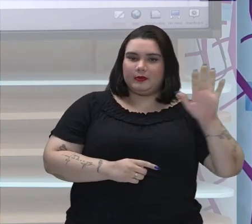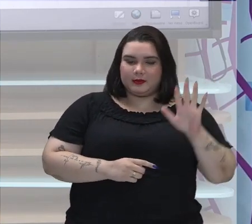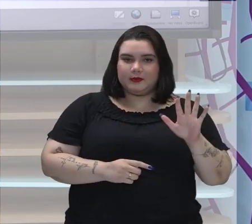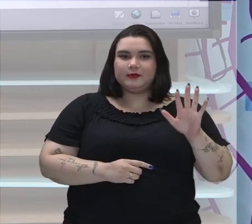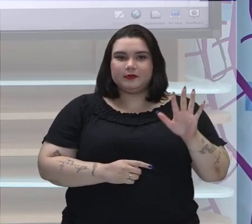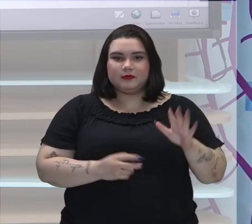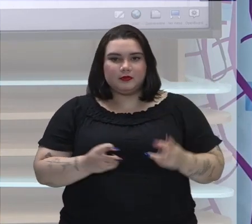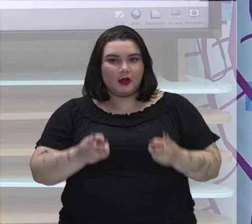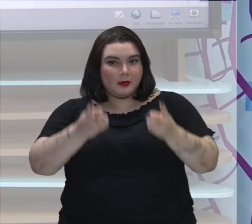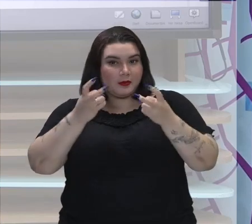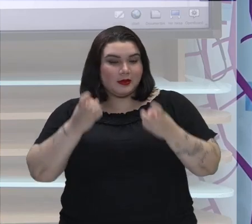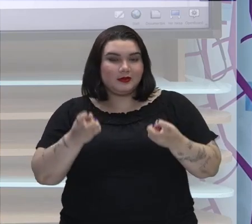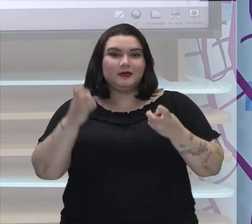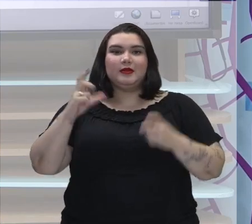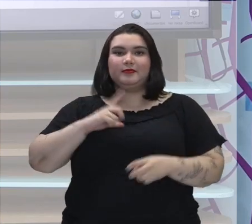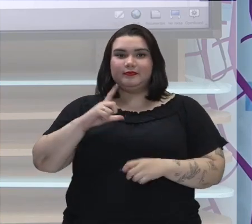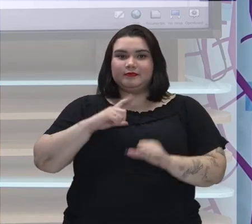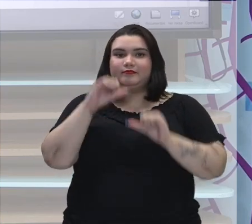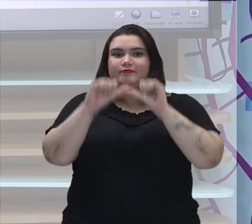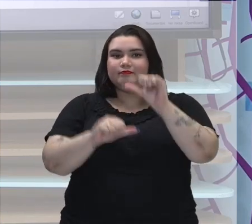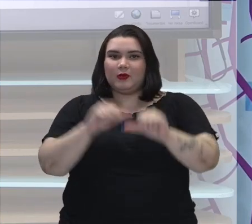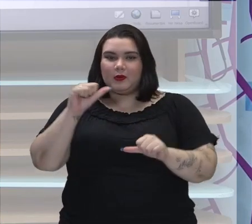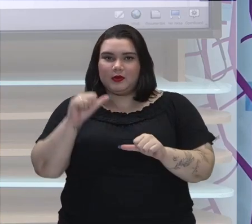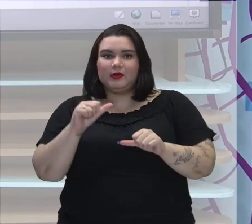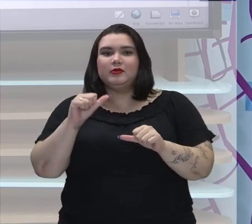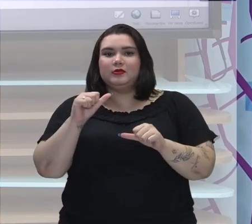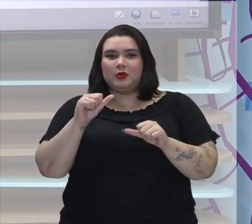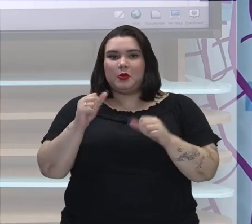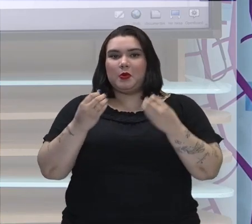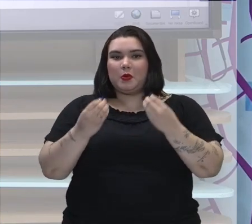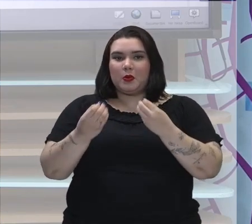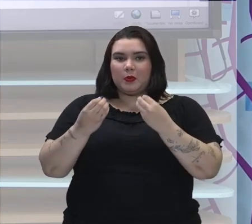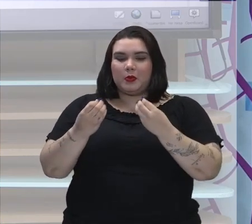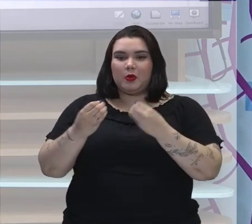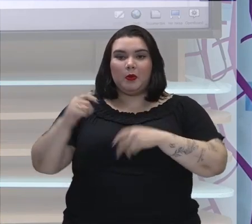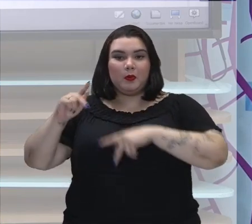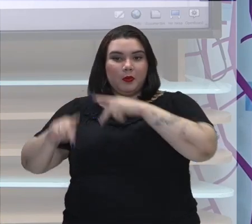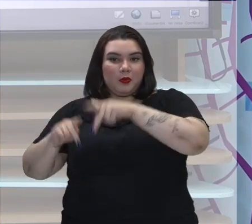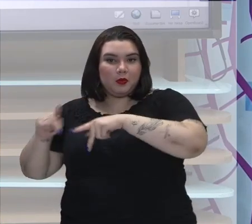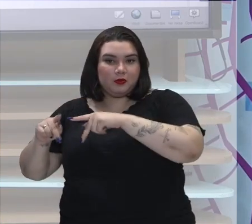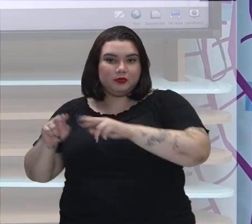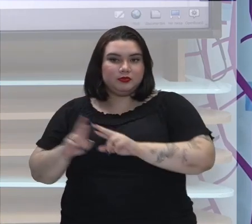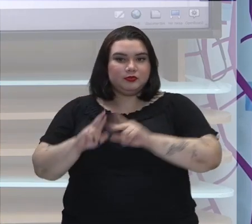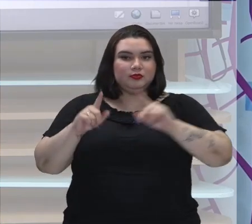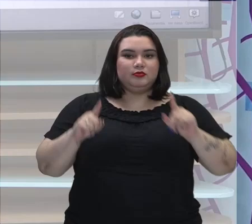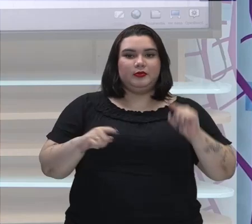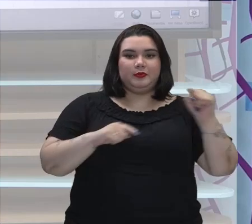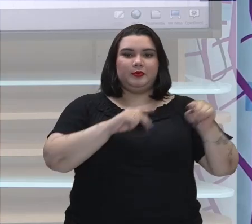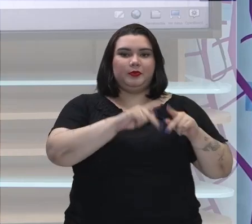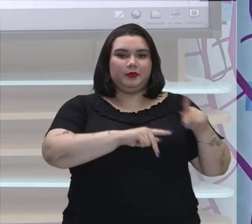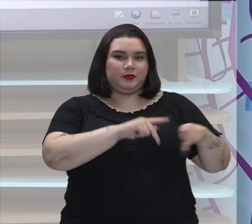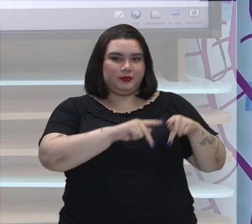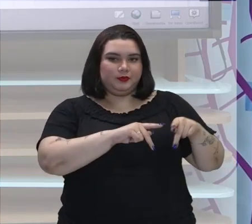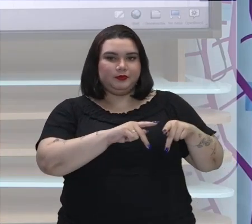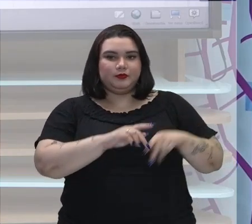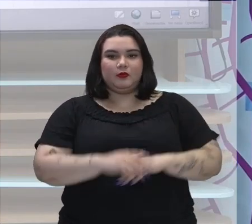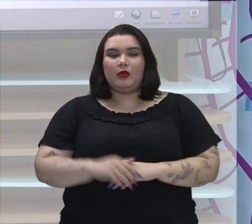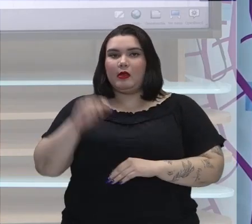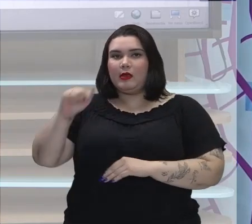a mudança, né, diante da mentalidade de um povo para outro. Enquanto um povo, que era o povo